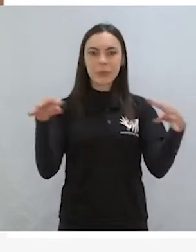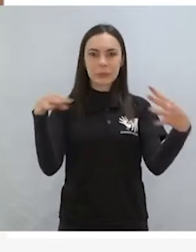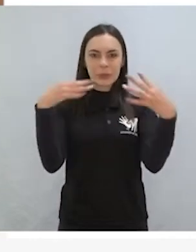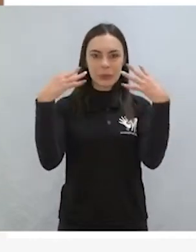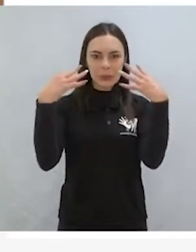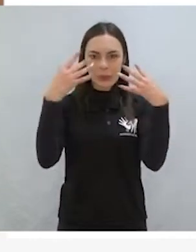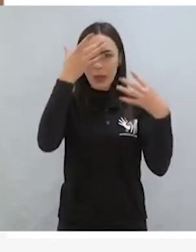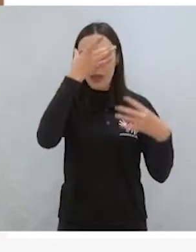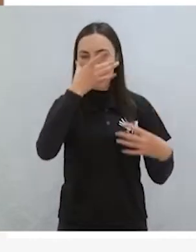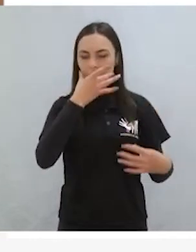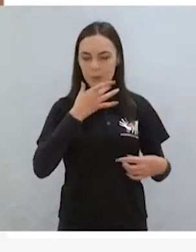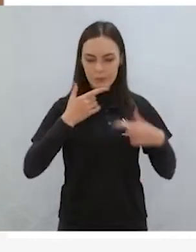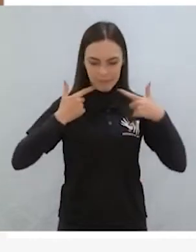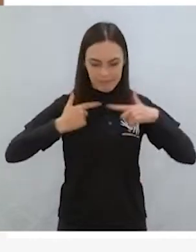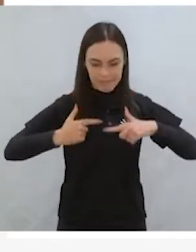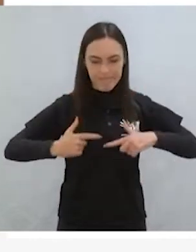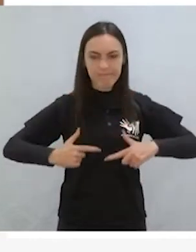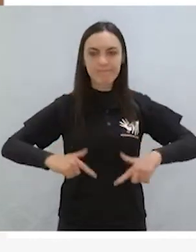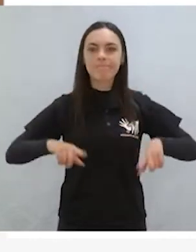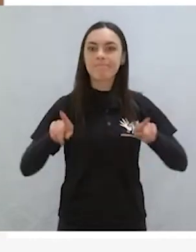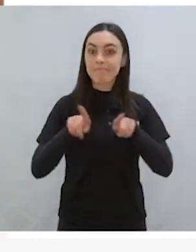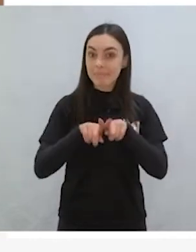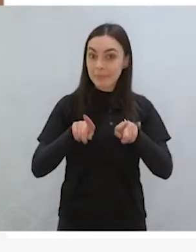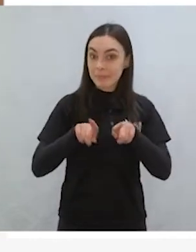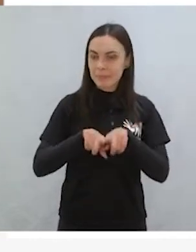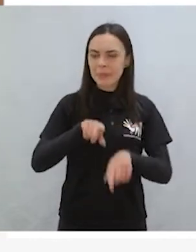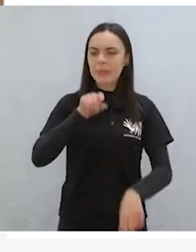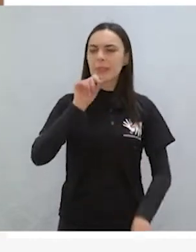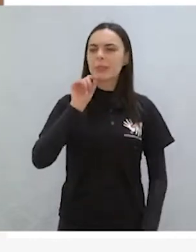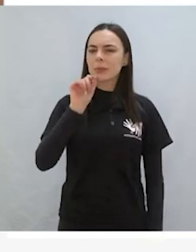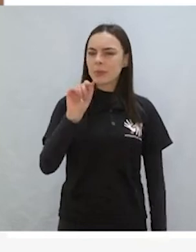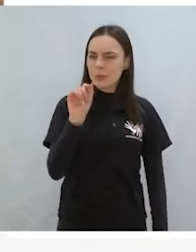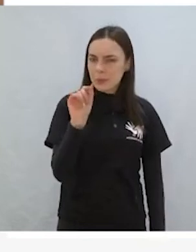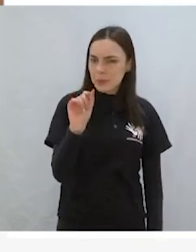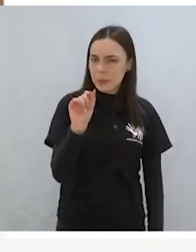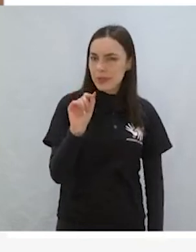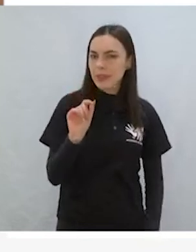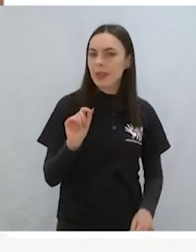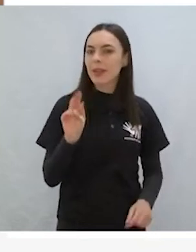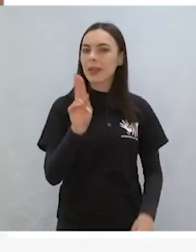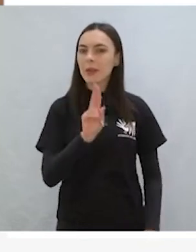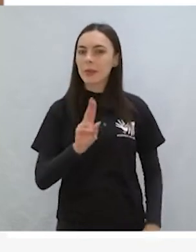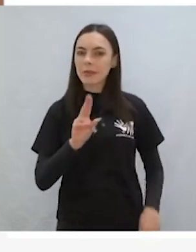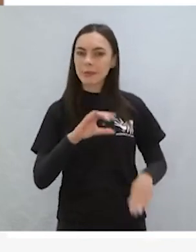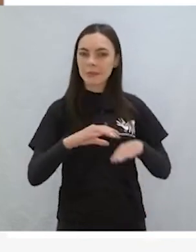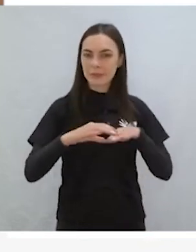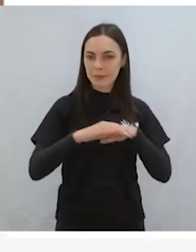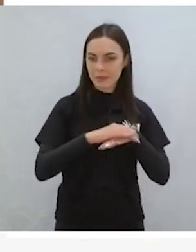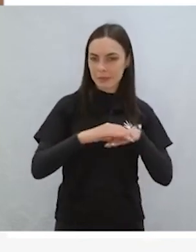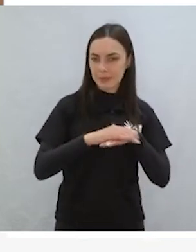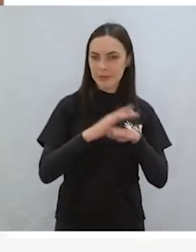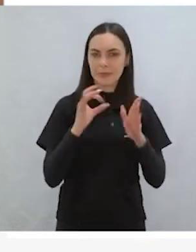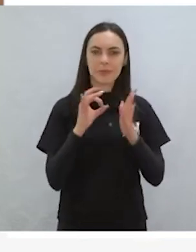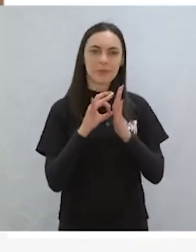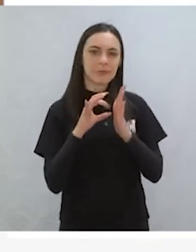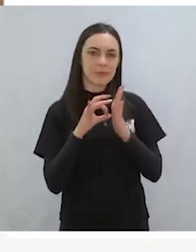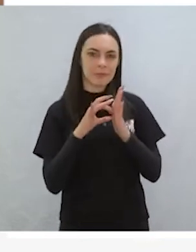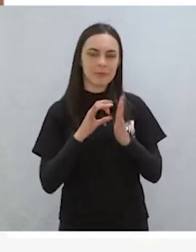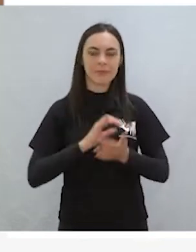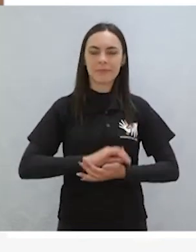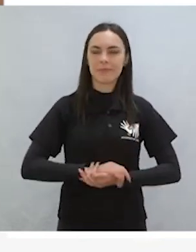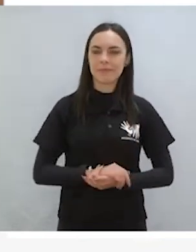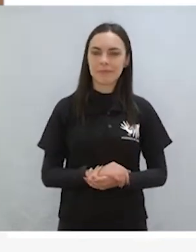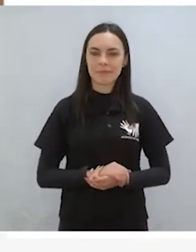lindo rosto, para seu elegante vestido e, principalmente, para seus sapatos de